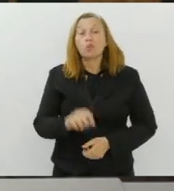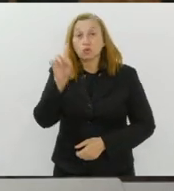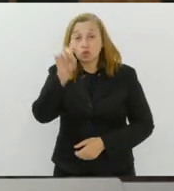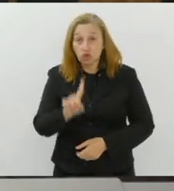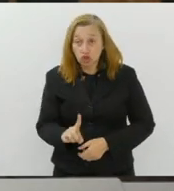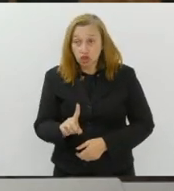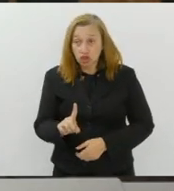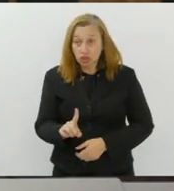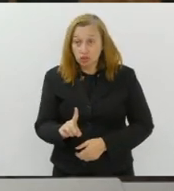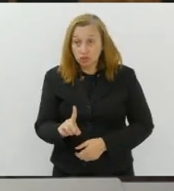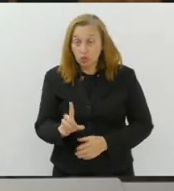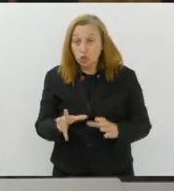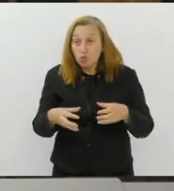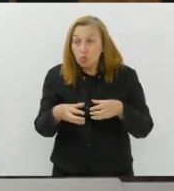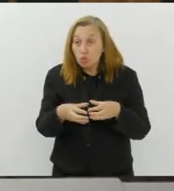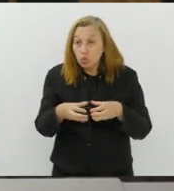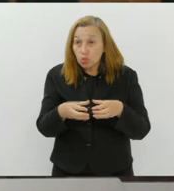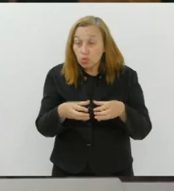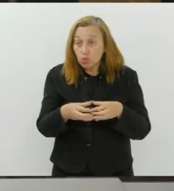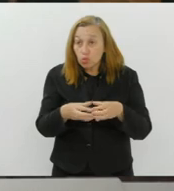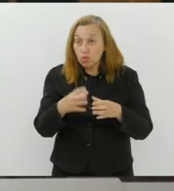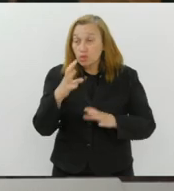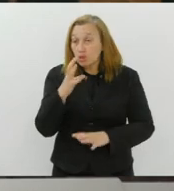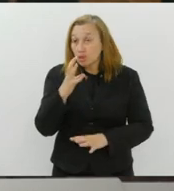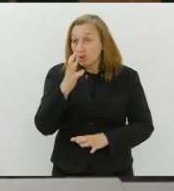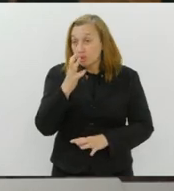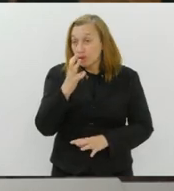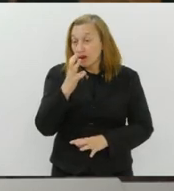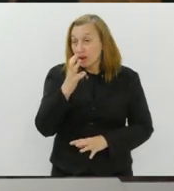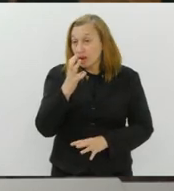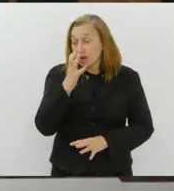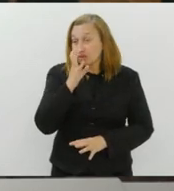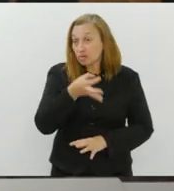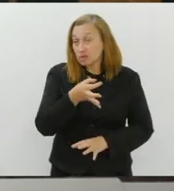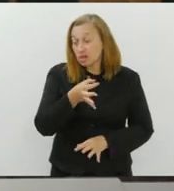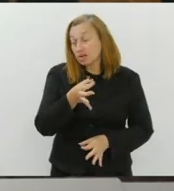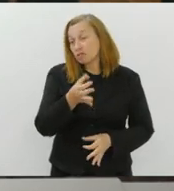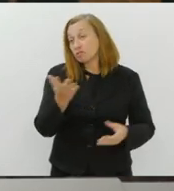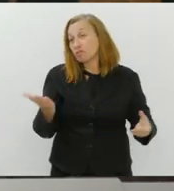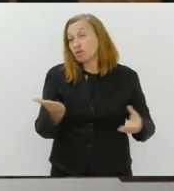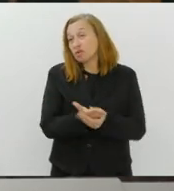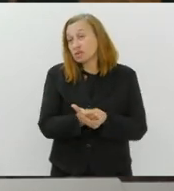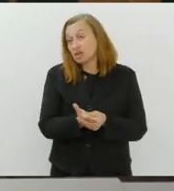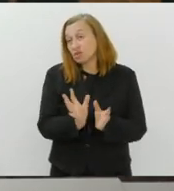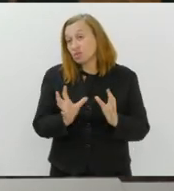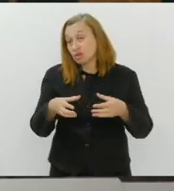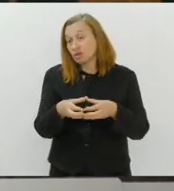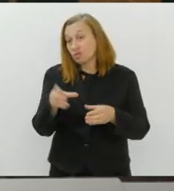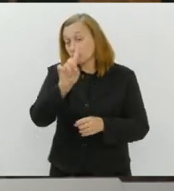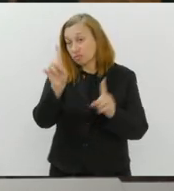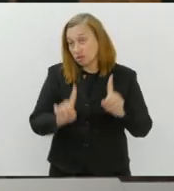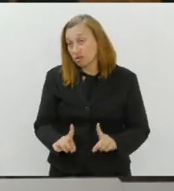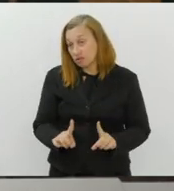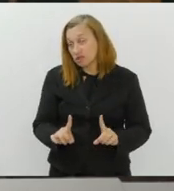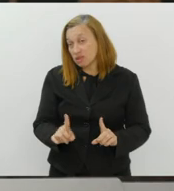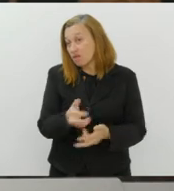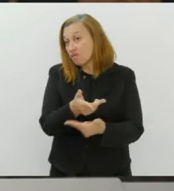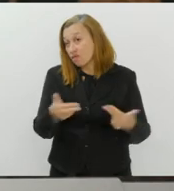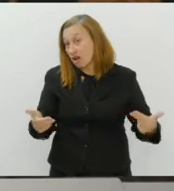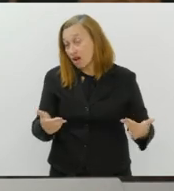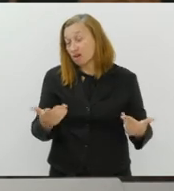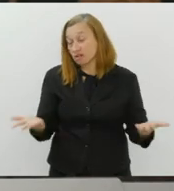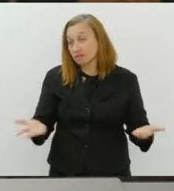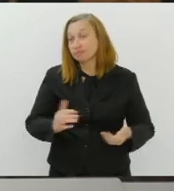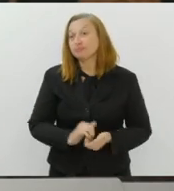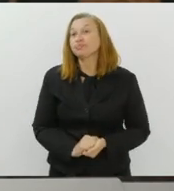e a tutela coletiva, para julgar processos coletivos do direito coletivo da pessoa com deficiência, né, varas específicas,